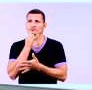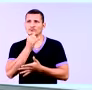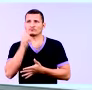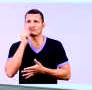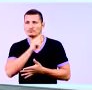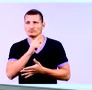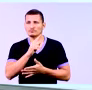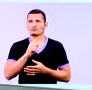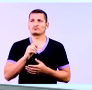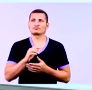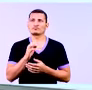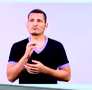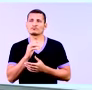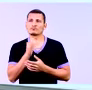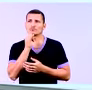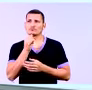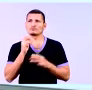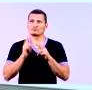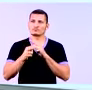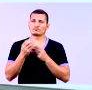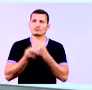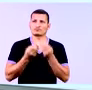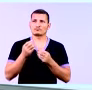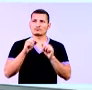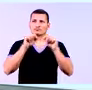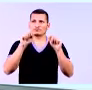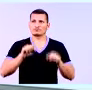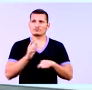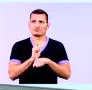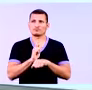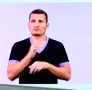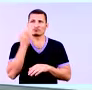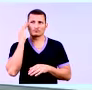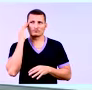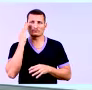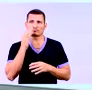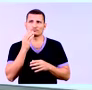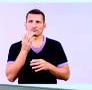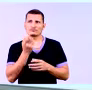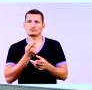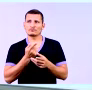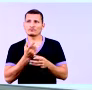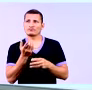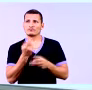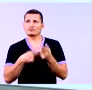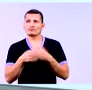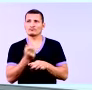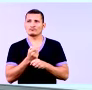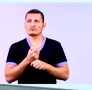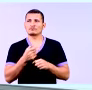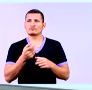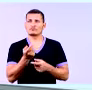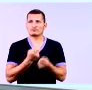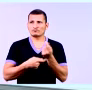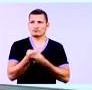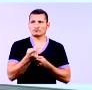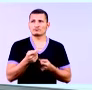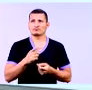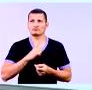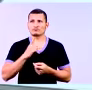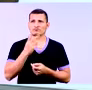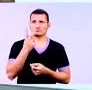interrompida e como que o sistema gerenciador entende e administra essas transações. Então, nós temos duas tabelas